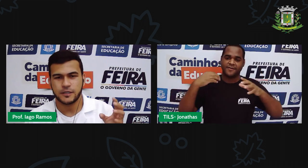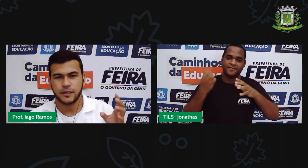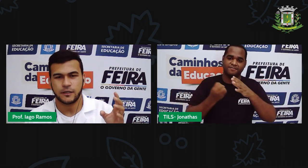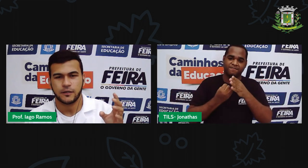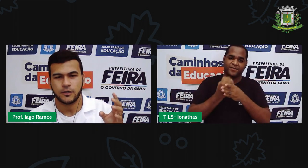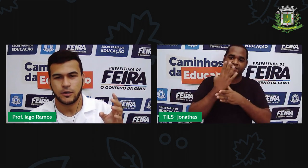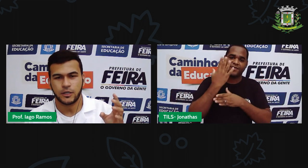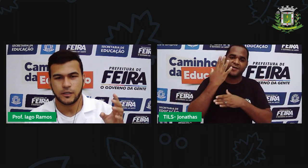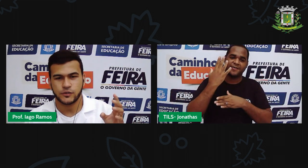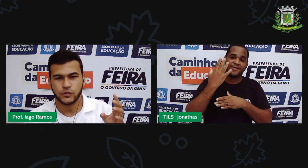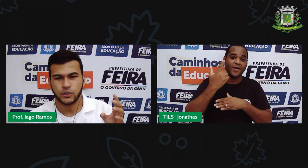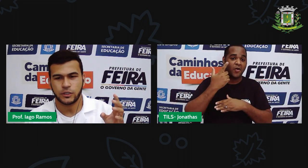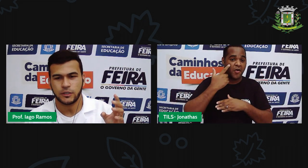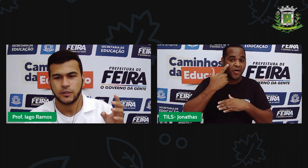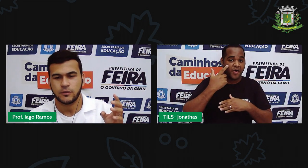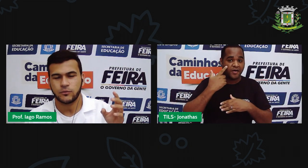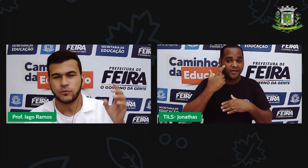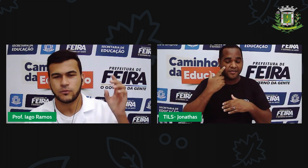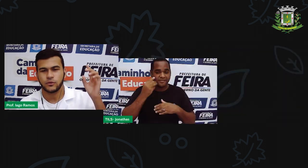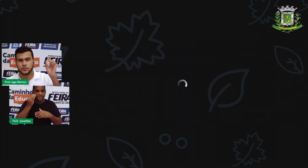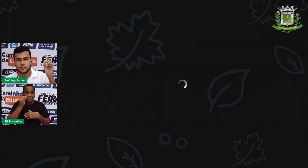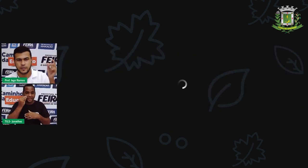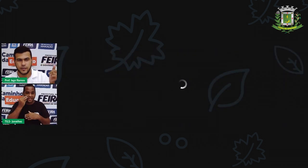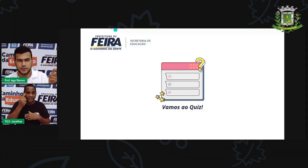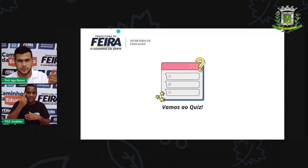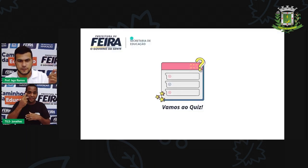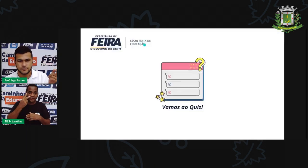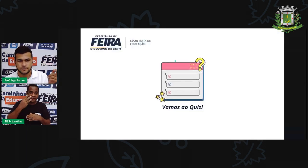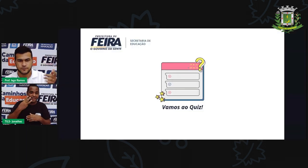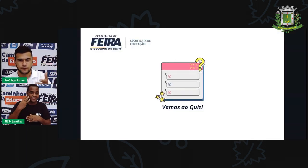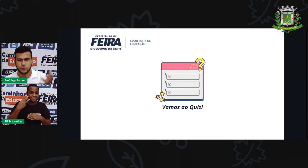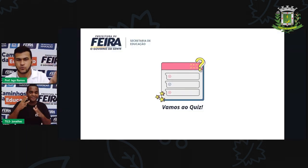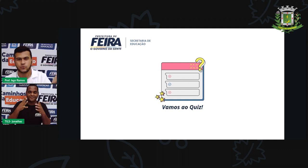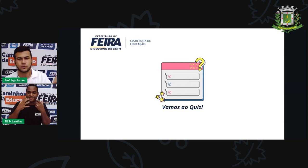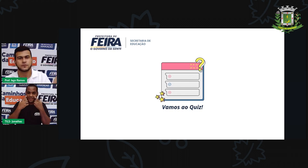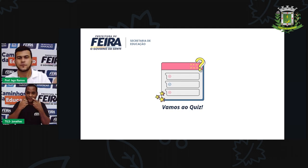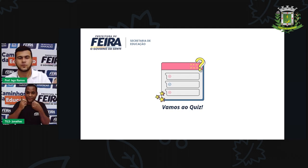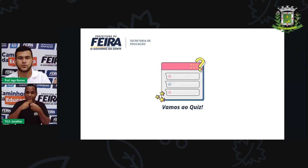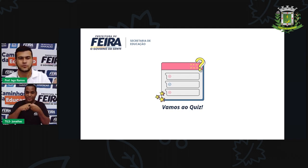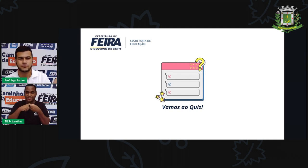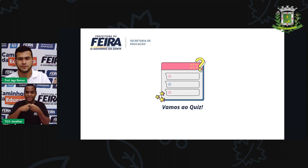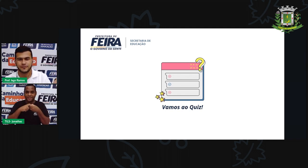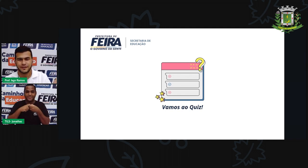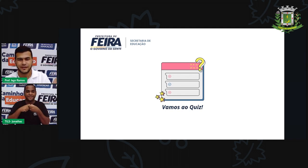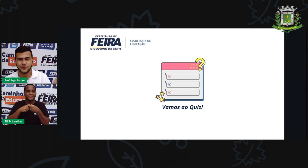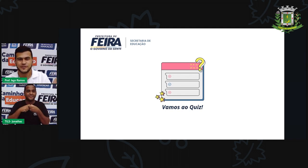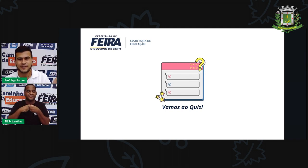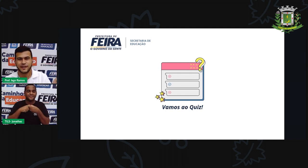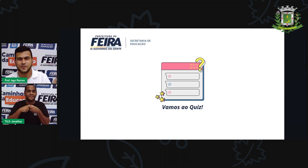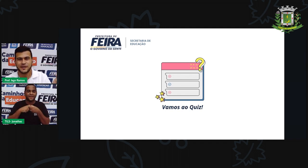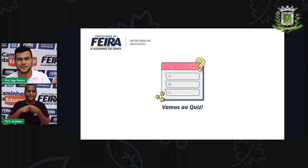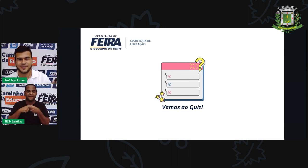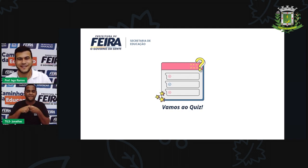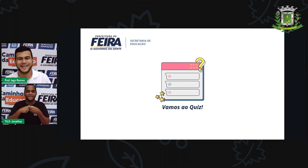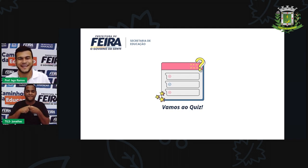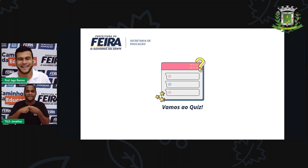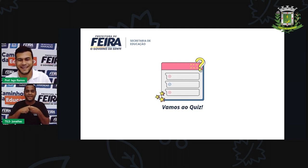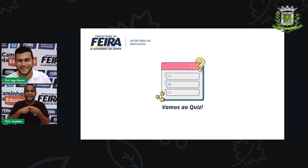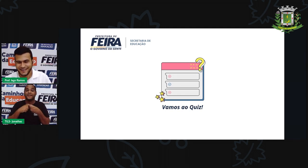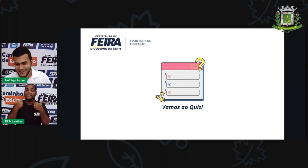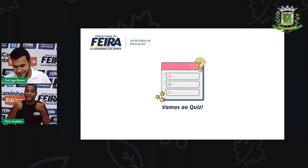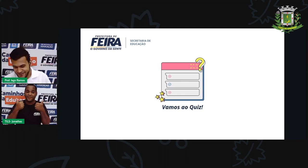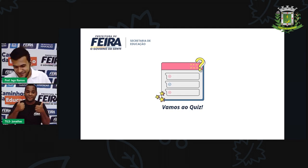mágica olha só um dois três voltou voltou a nossa tela mágica